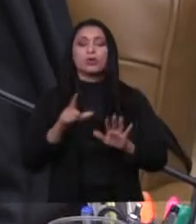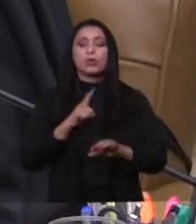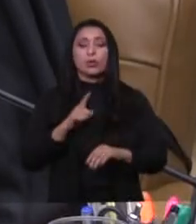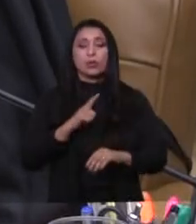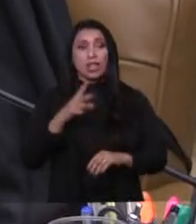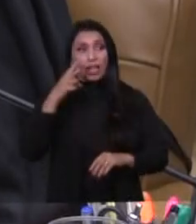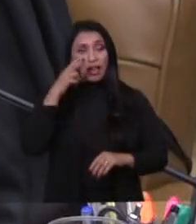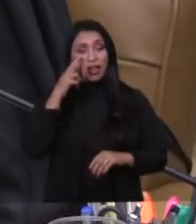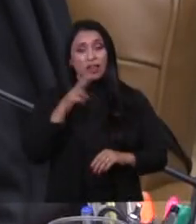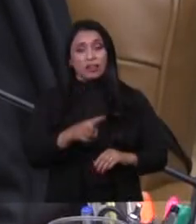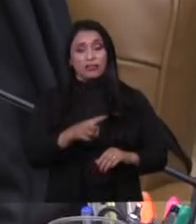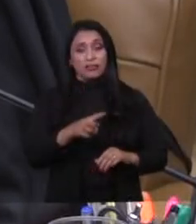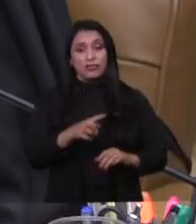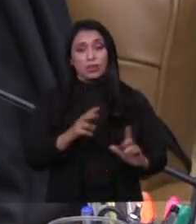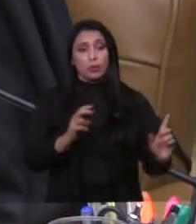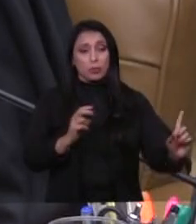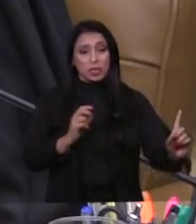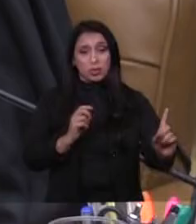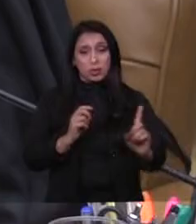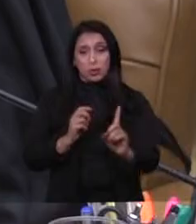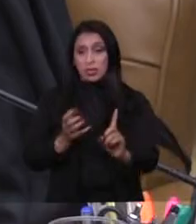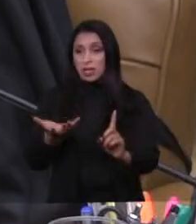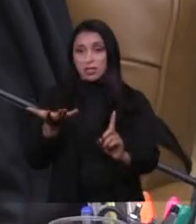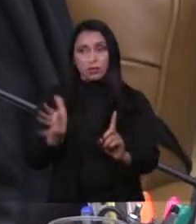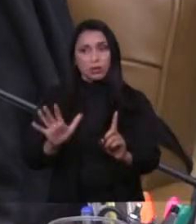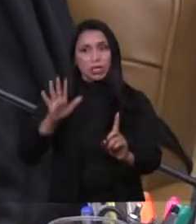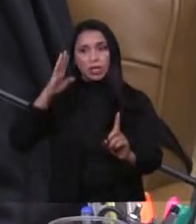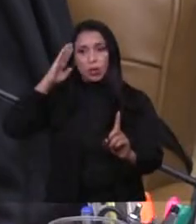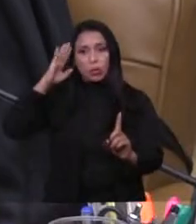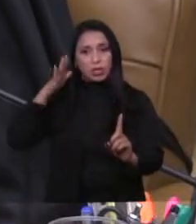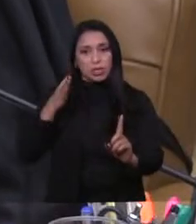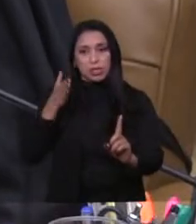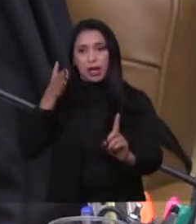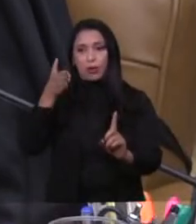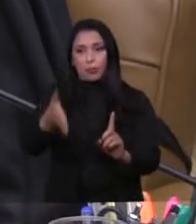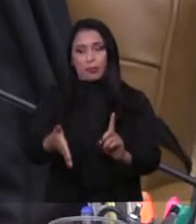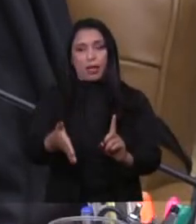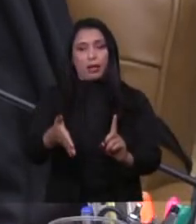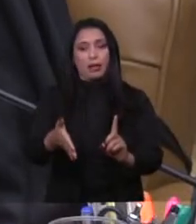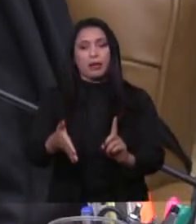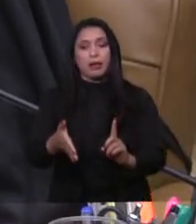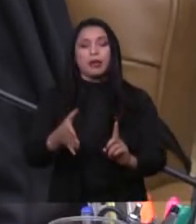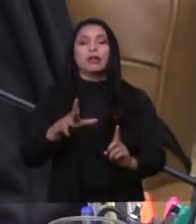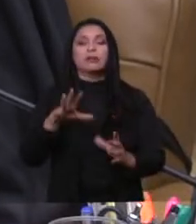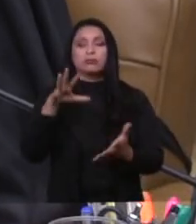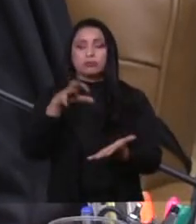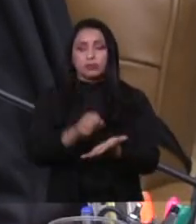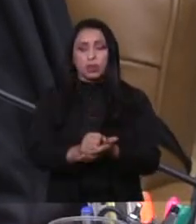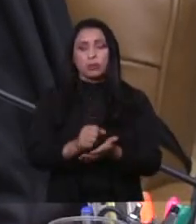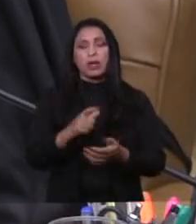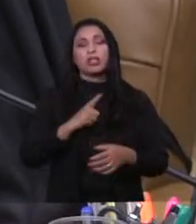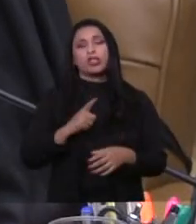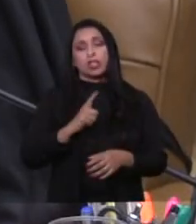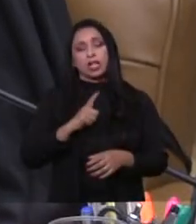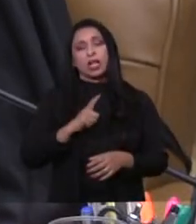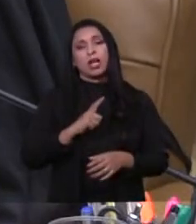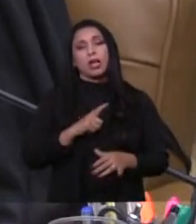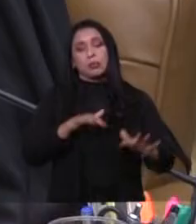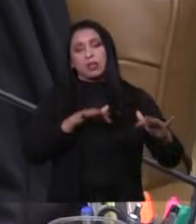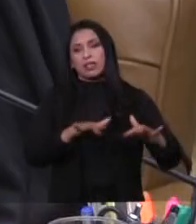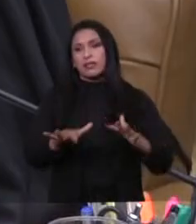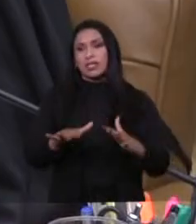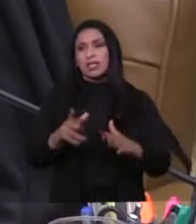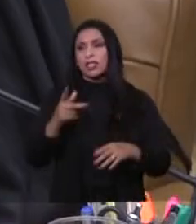viu manifestantes que não queriam a intervenção militar, manifestantes que eram contra as depredações e